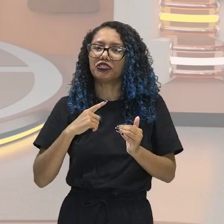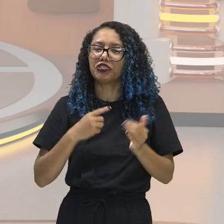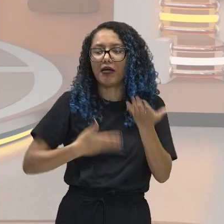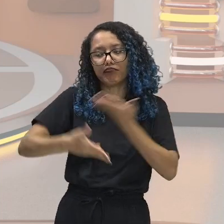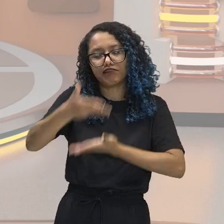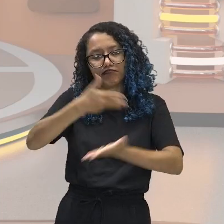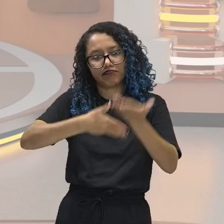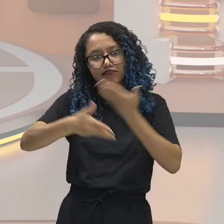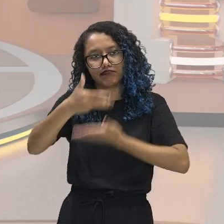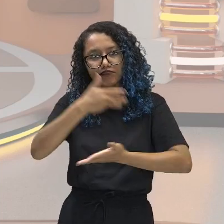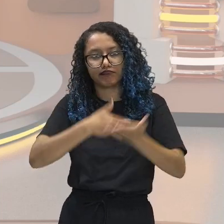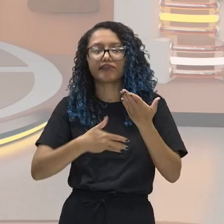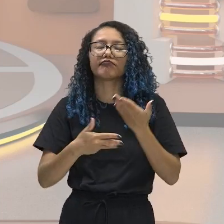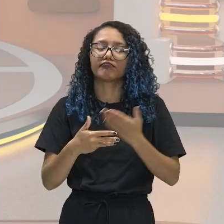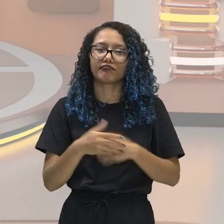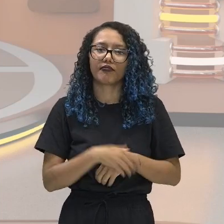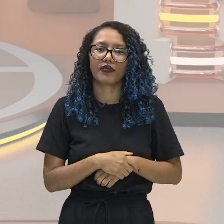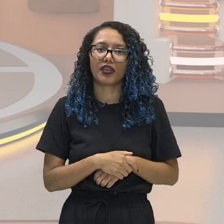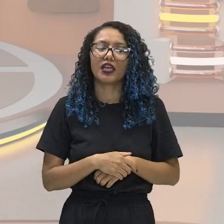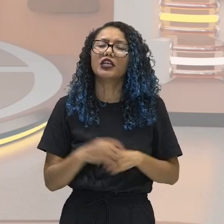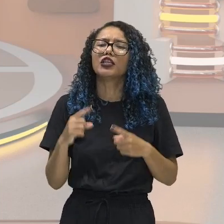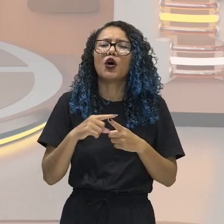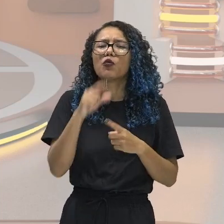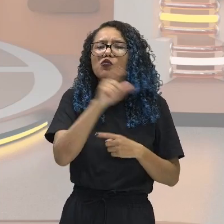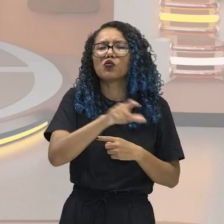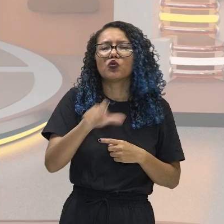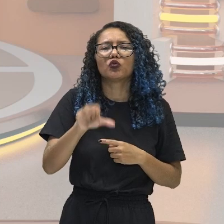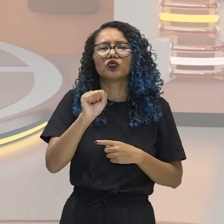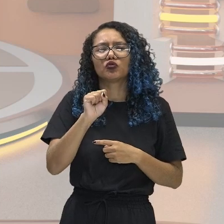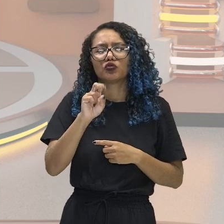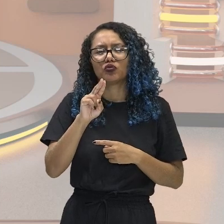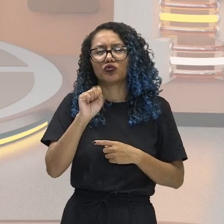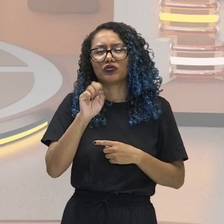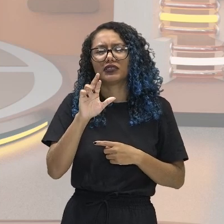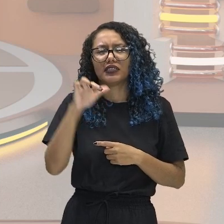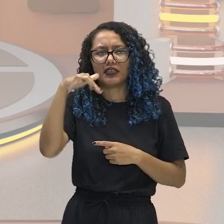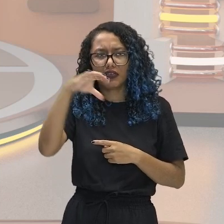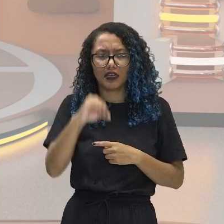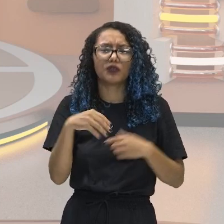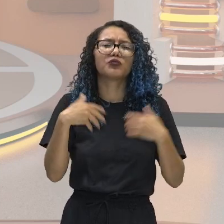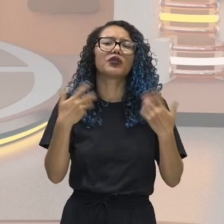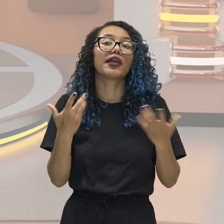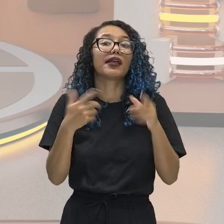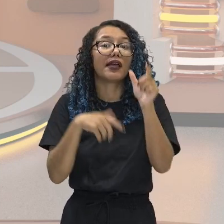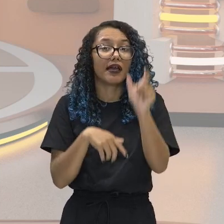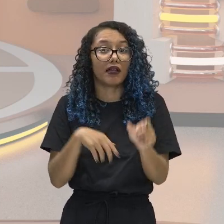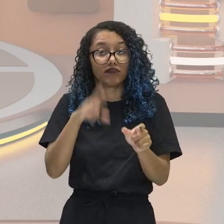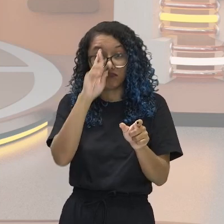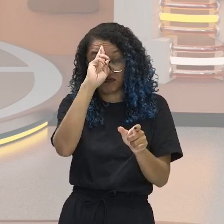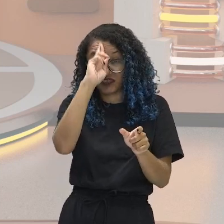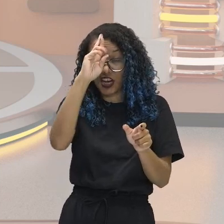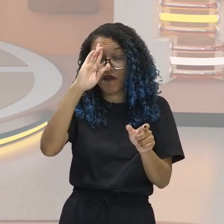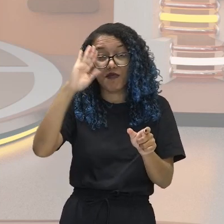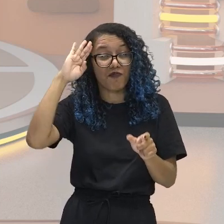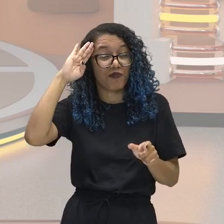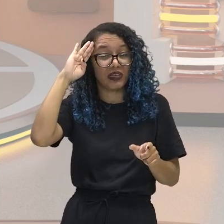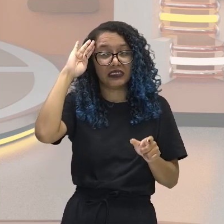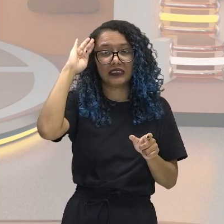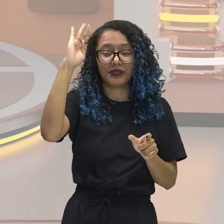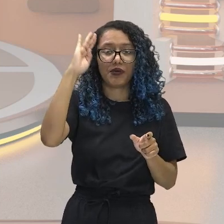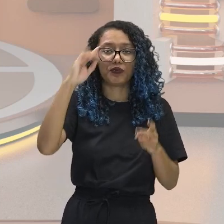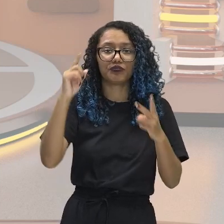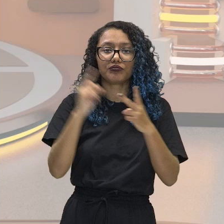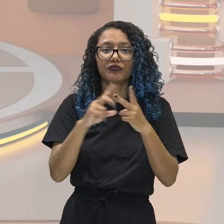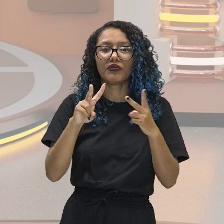suzerania e vassalagem. Quem era o suzerano, pessoal? Era o grande senhor feudal. Quem era o seu vassalo? Era um